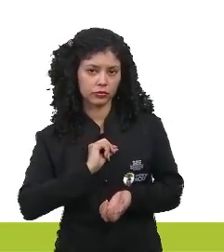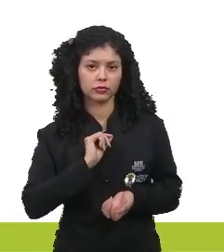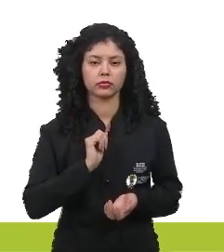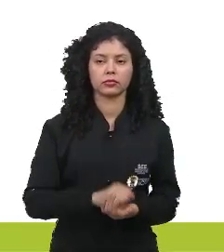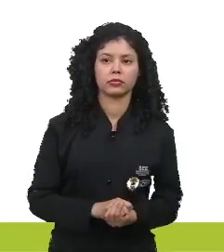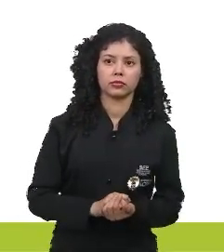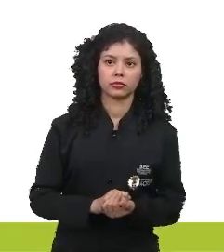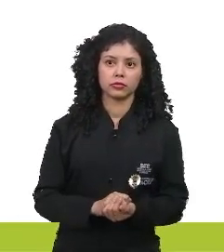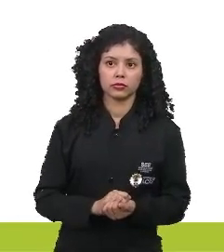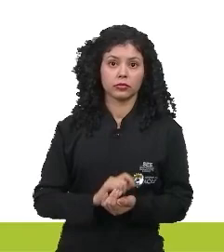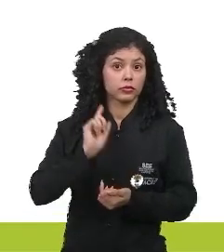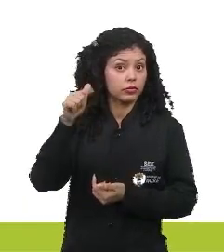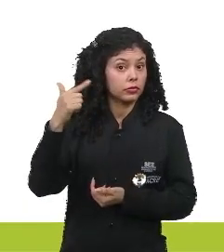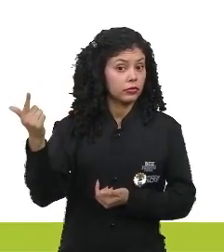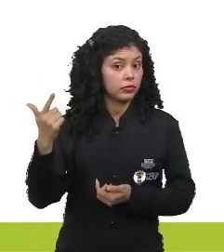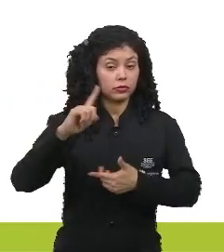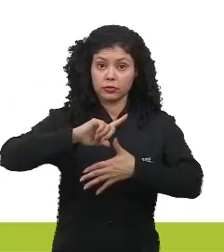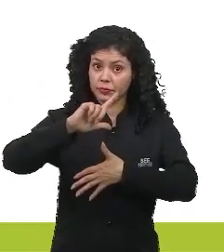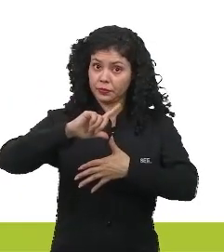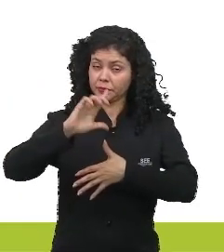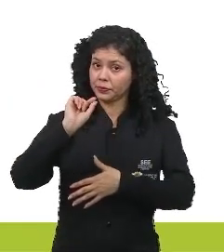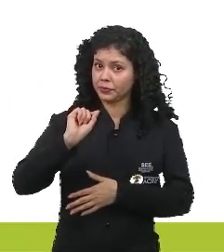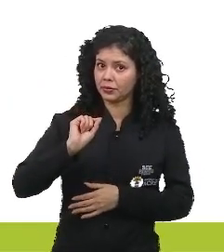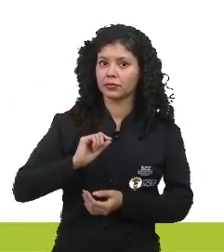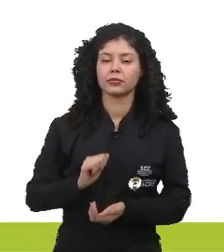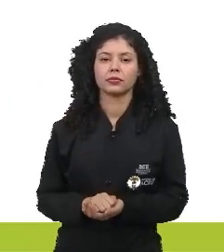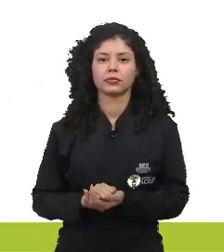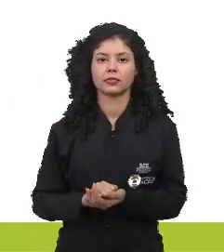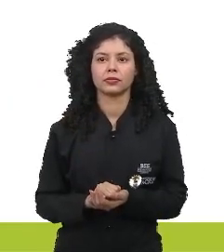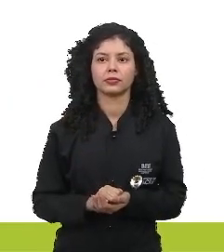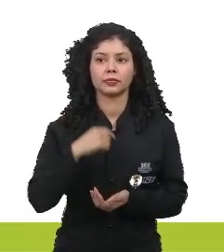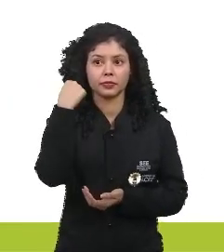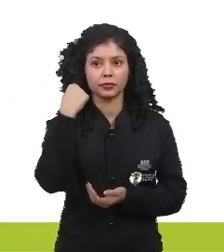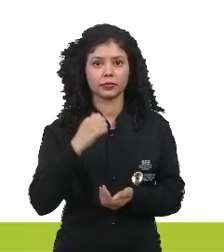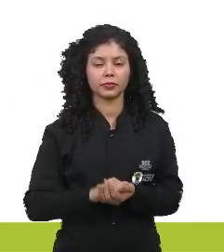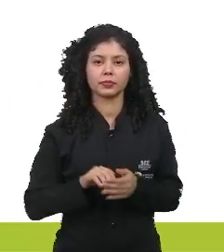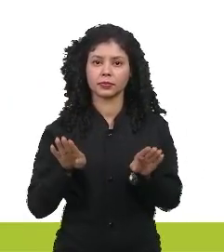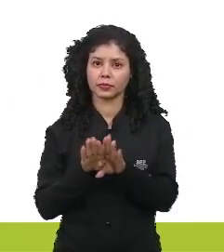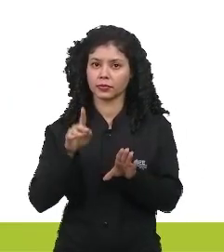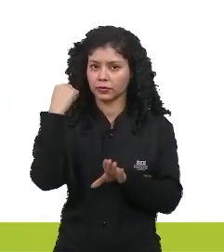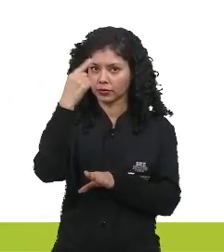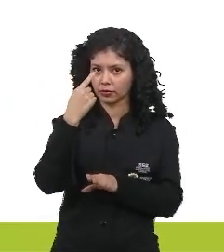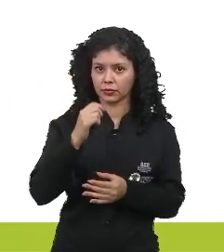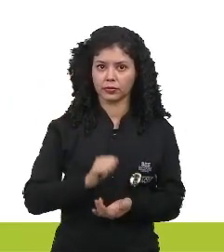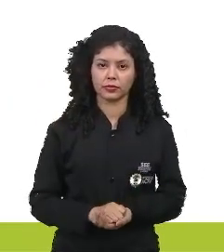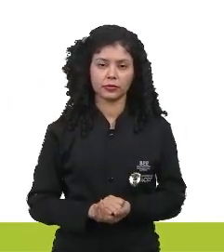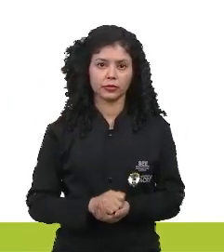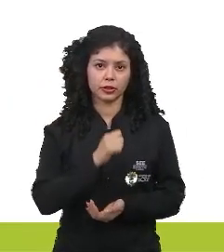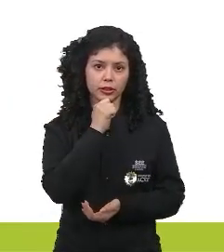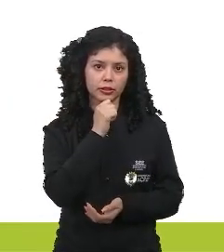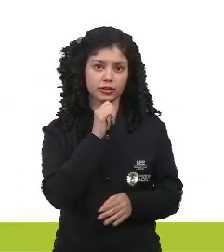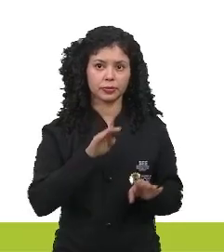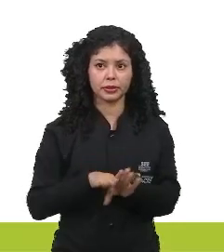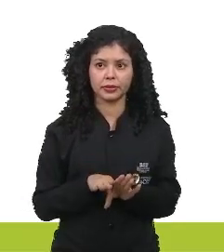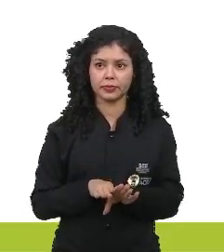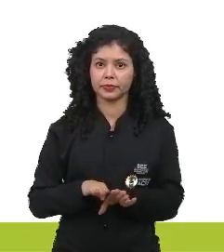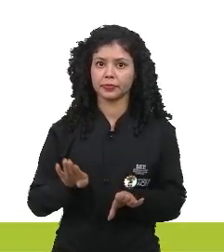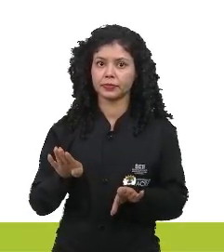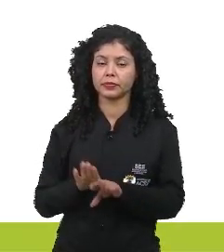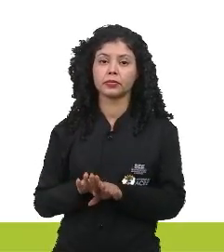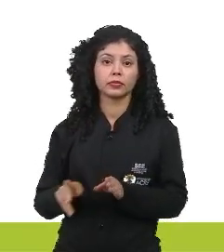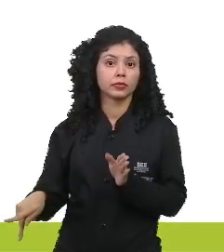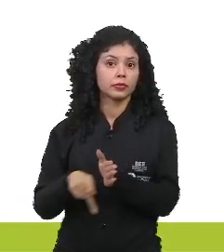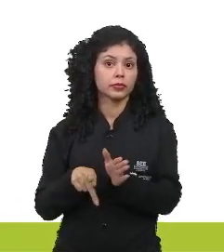caso de demais países latino-americanos, a Espanha. No caso da América do Norte, os próprios